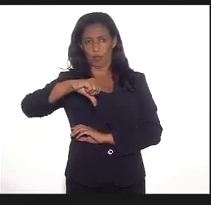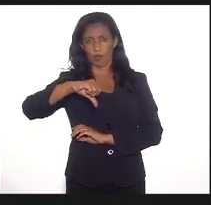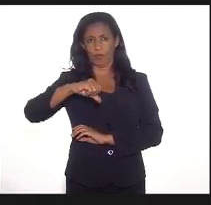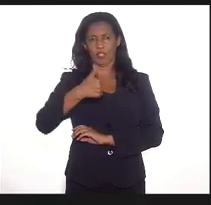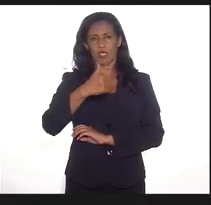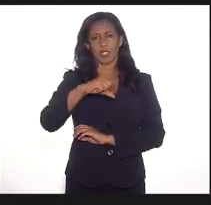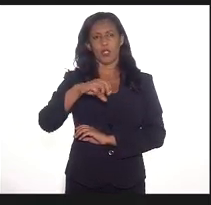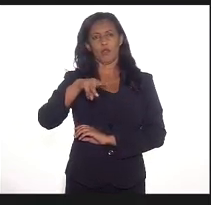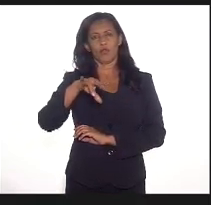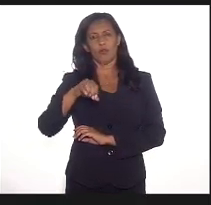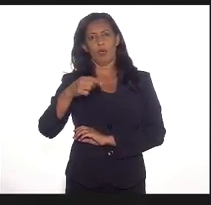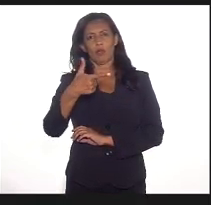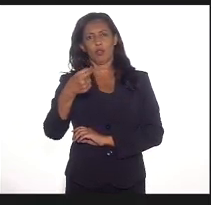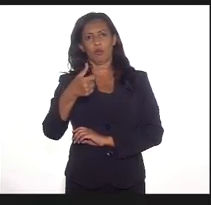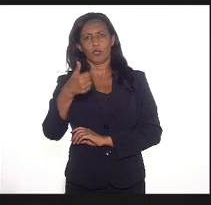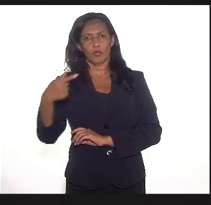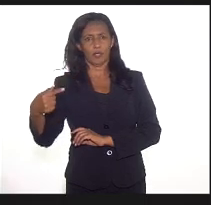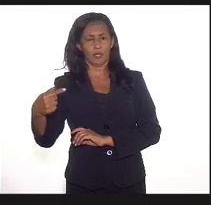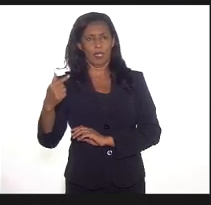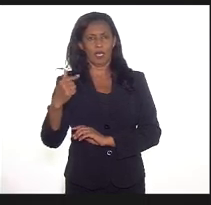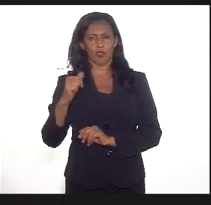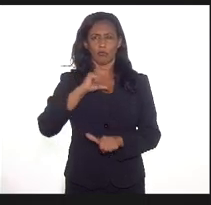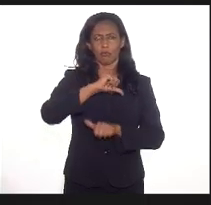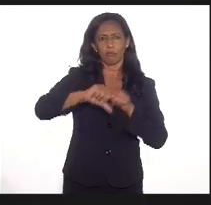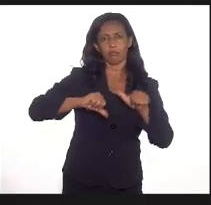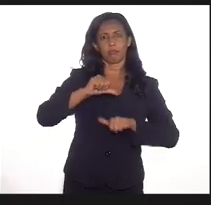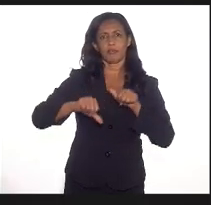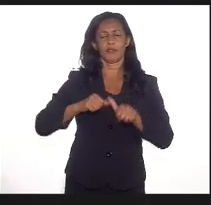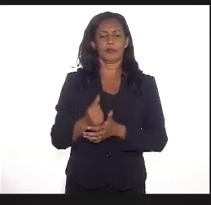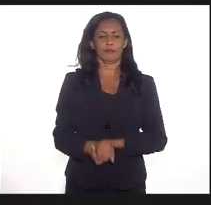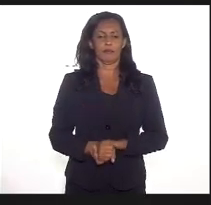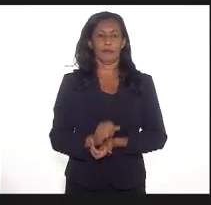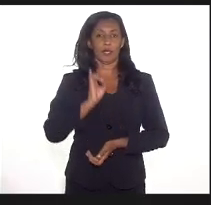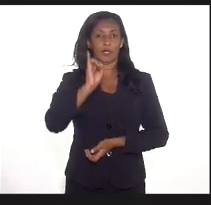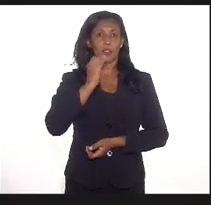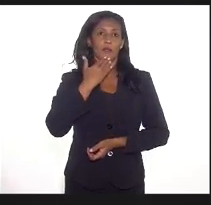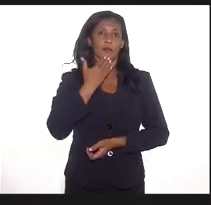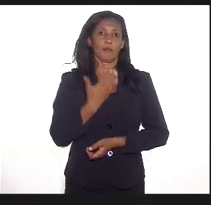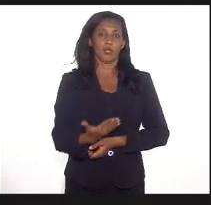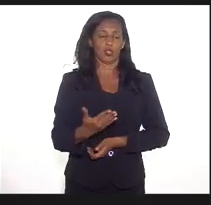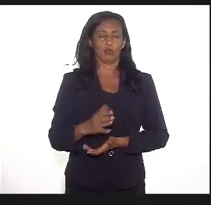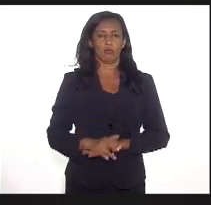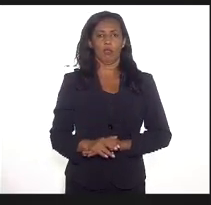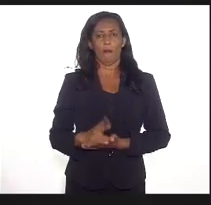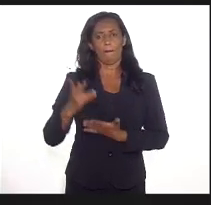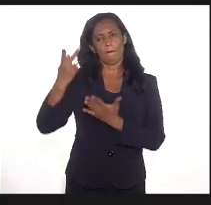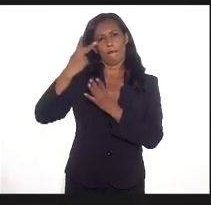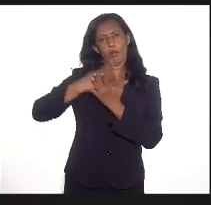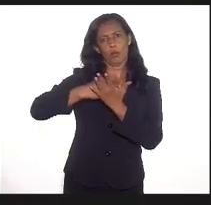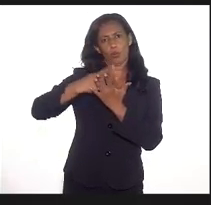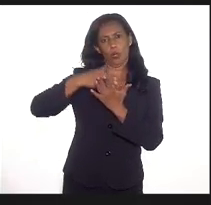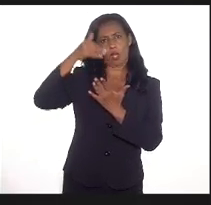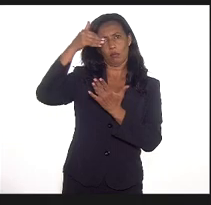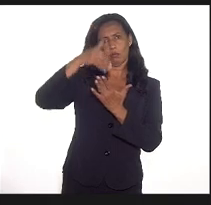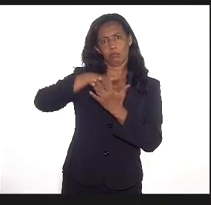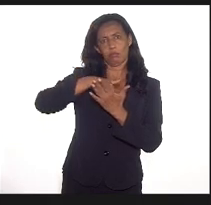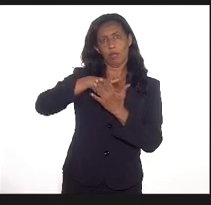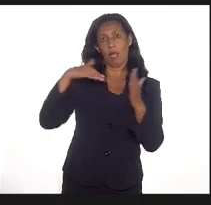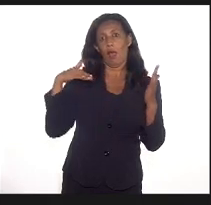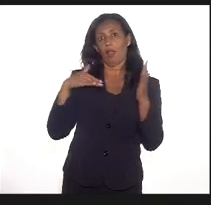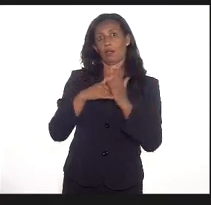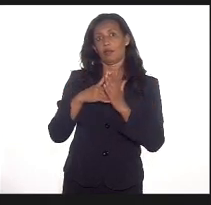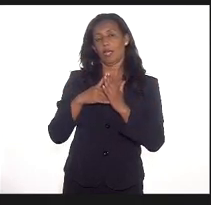de 2017, e suas alterações, se o pedido for protocolado até o